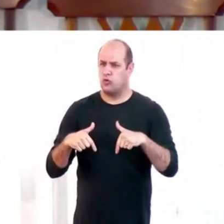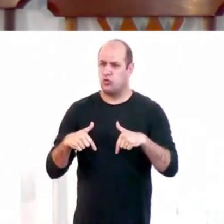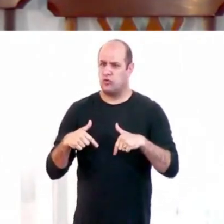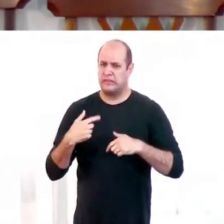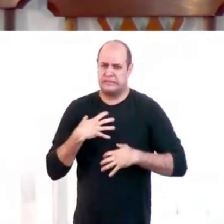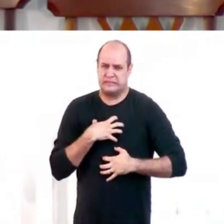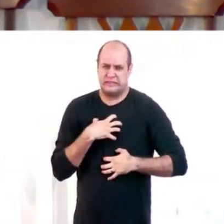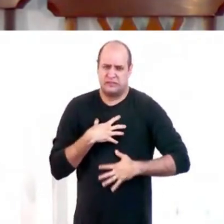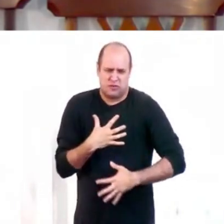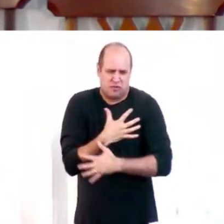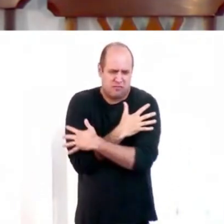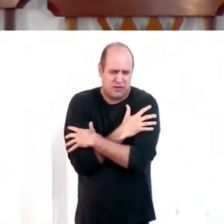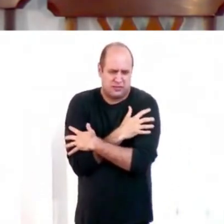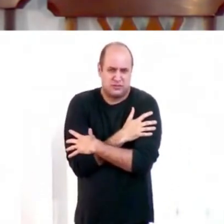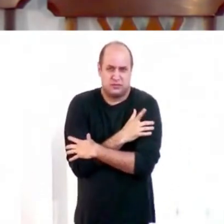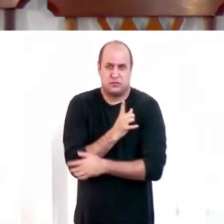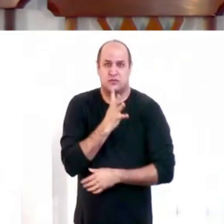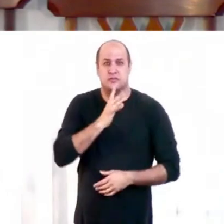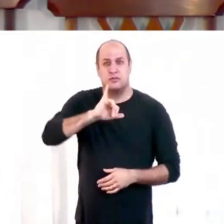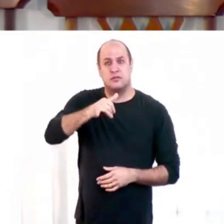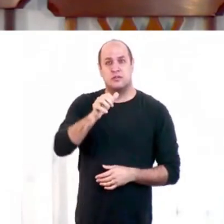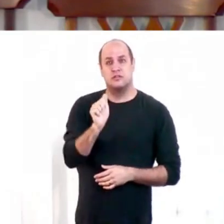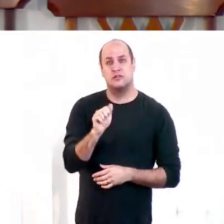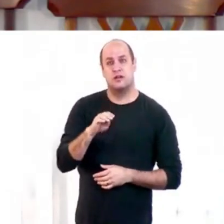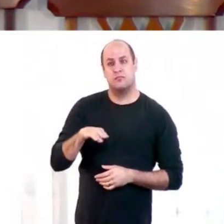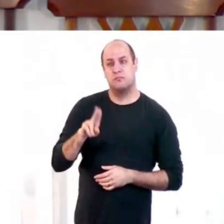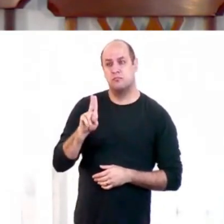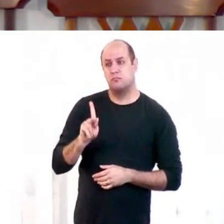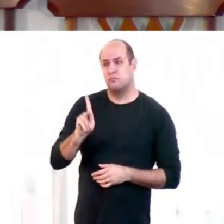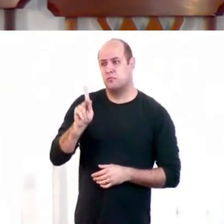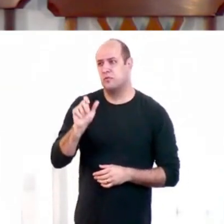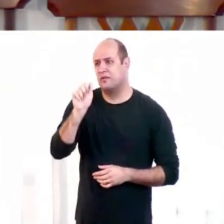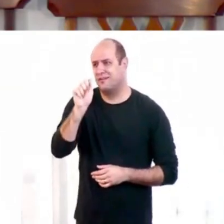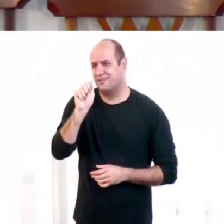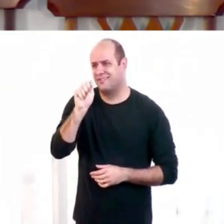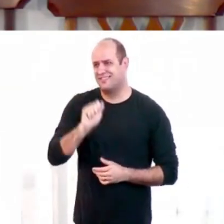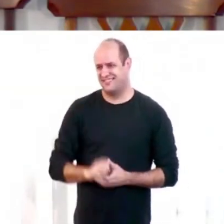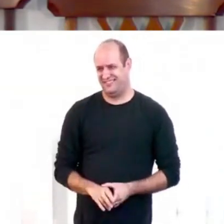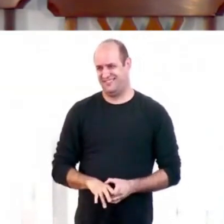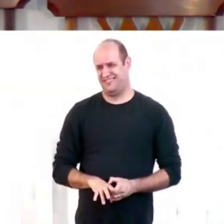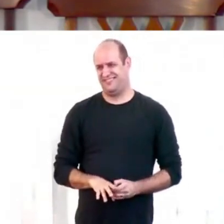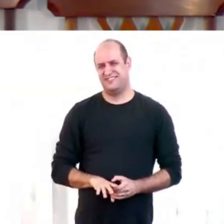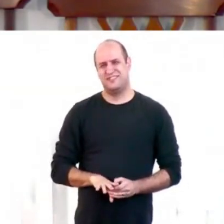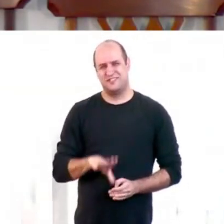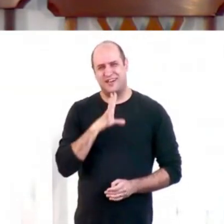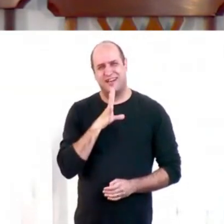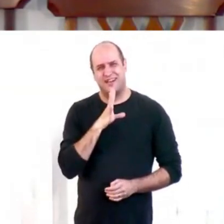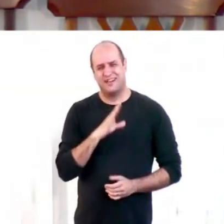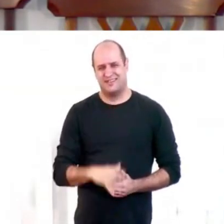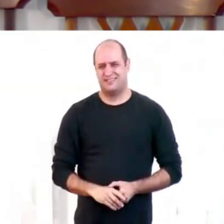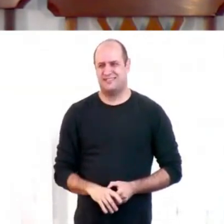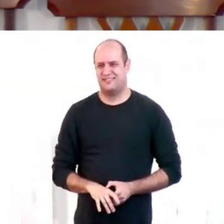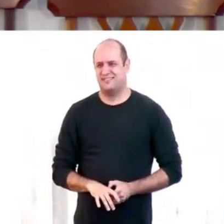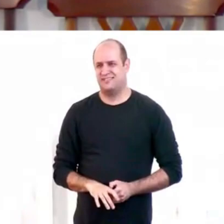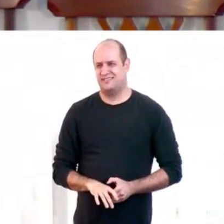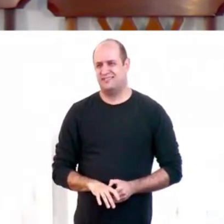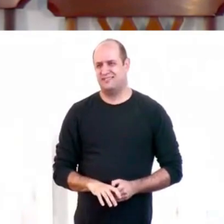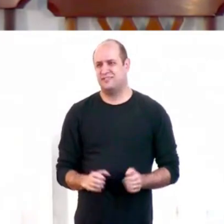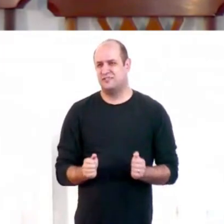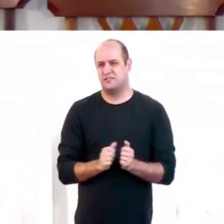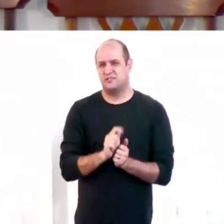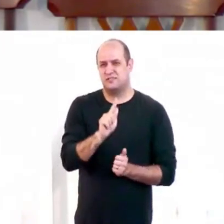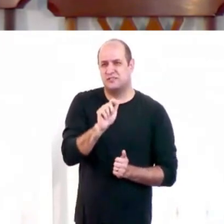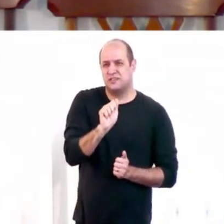Foi o tão conhecido Jabuca, é isso mesmo? Acertei? Jabuca, com a Gabi,